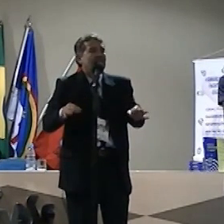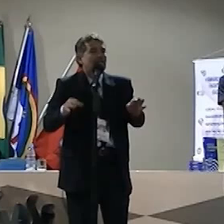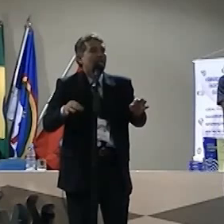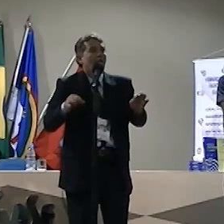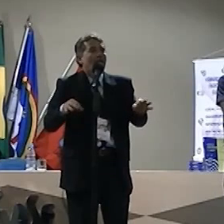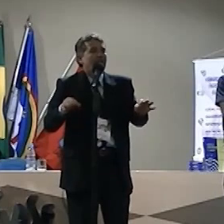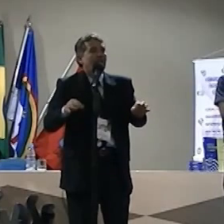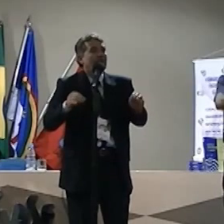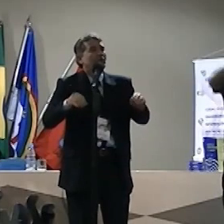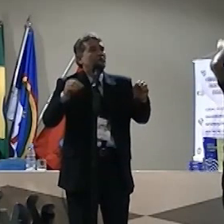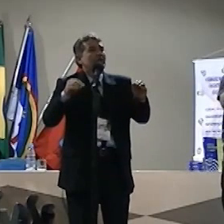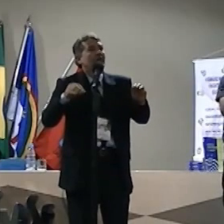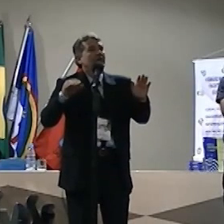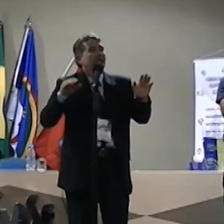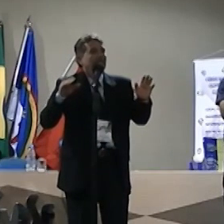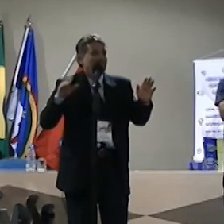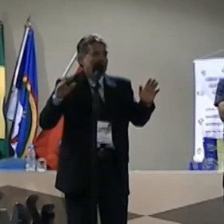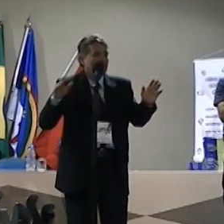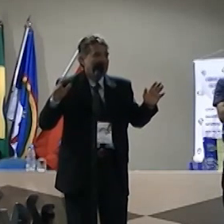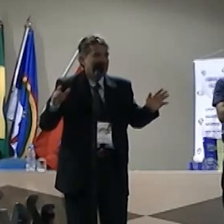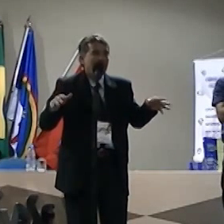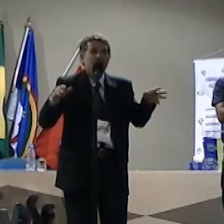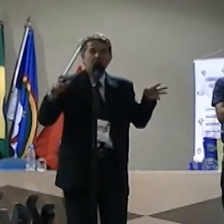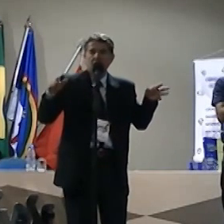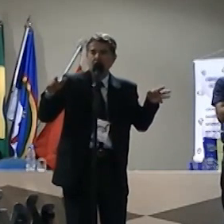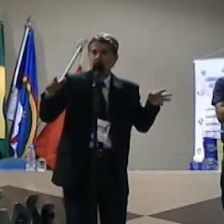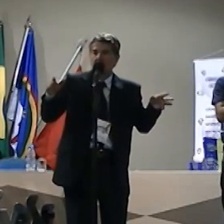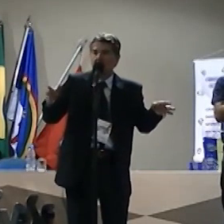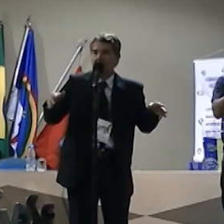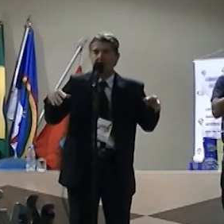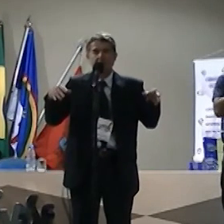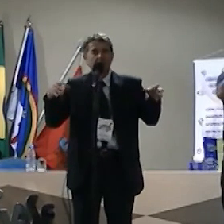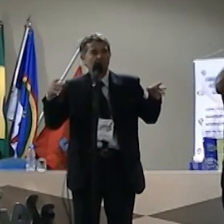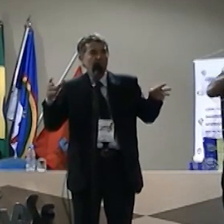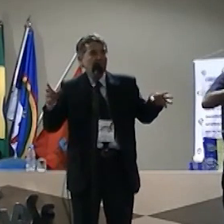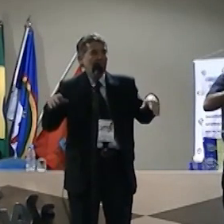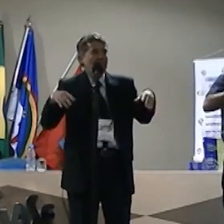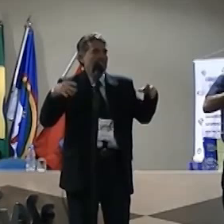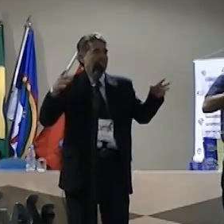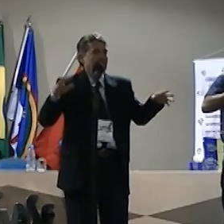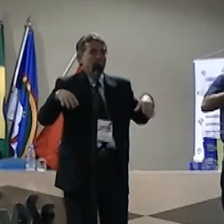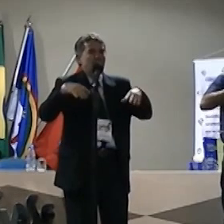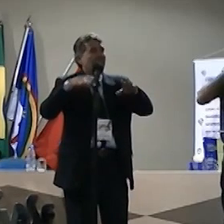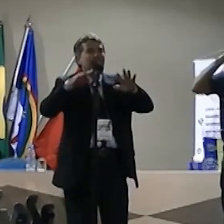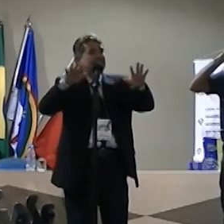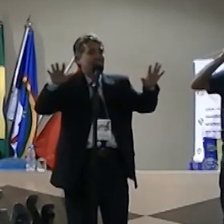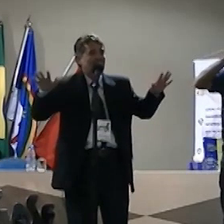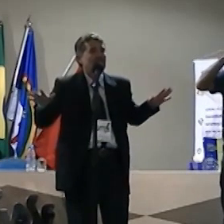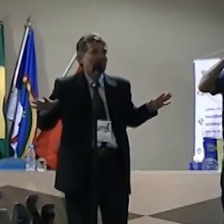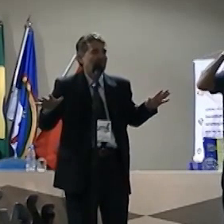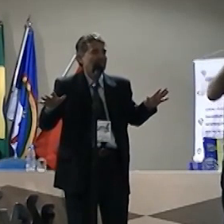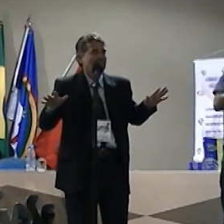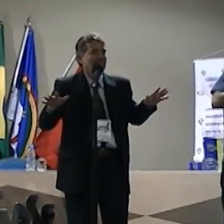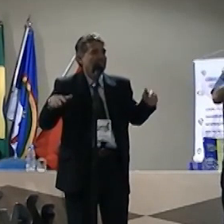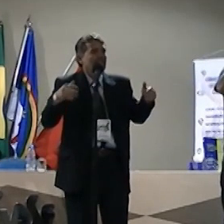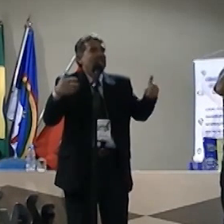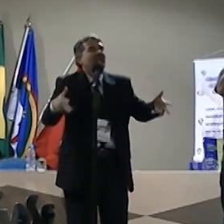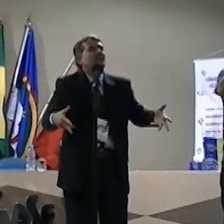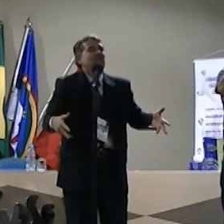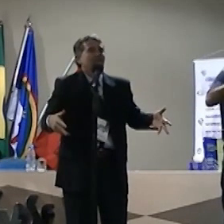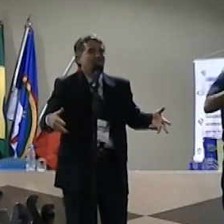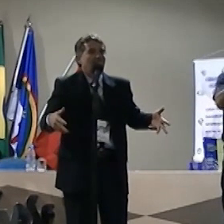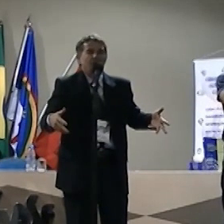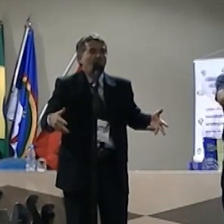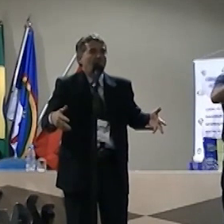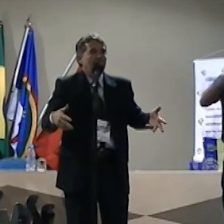parar de repetir ou reproduzir o que os seus colegas, ou intérpretes, ou professores, que quer que seja que diga, que ele tem